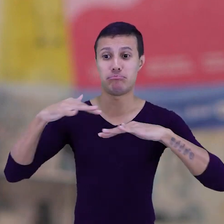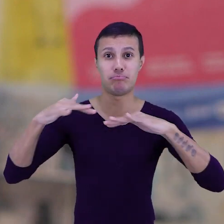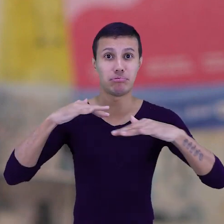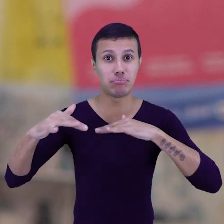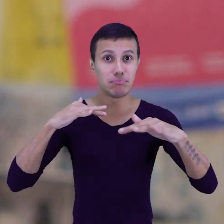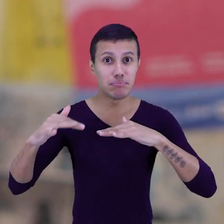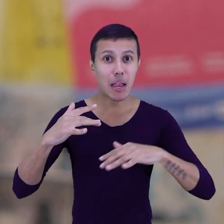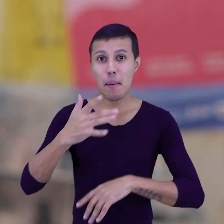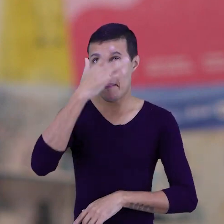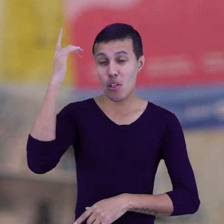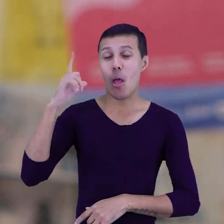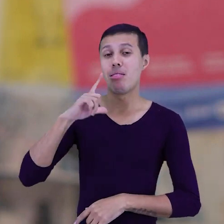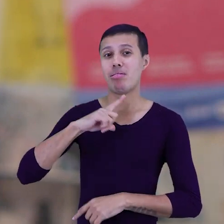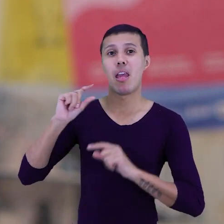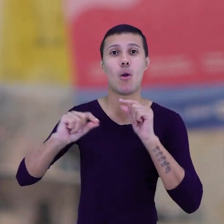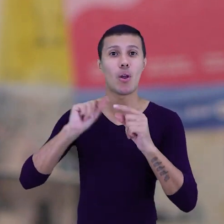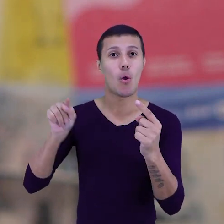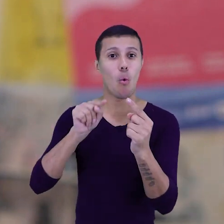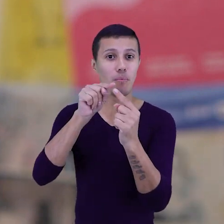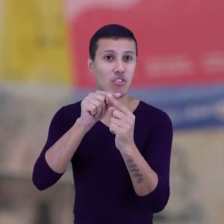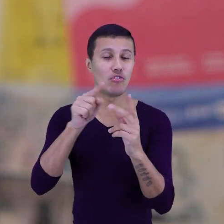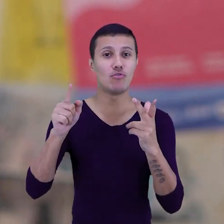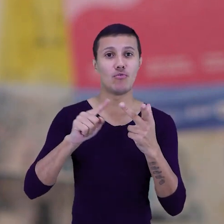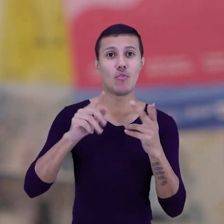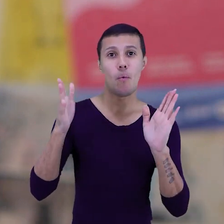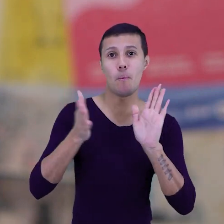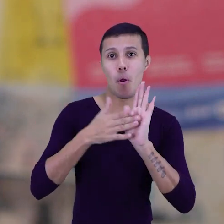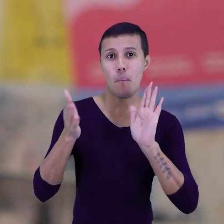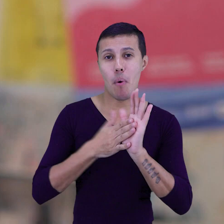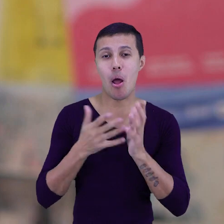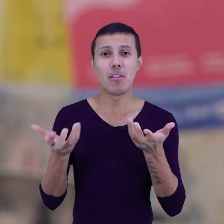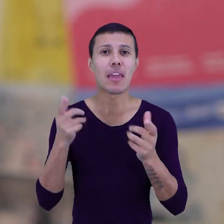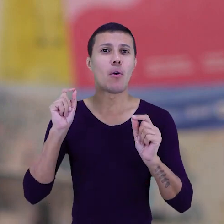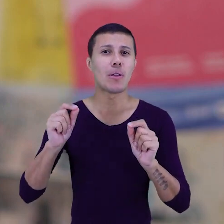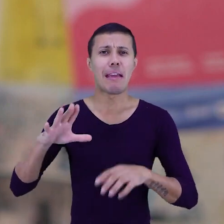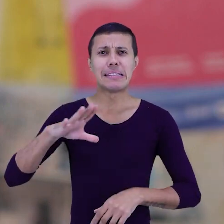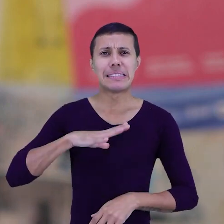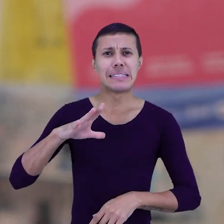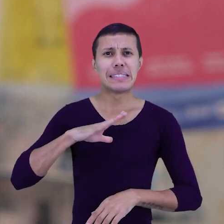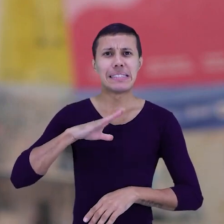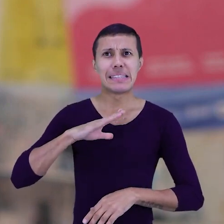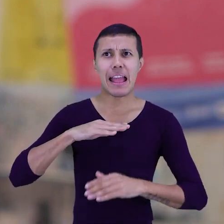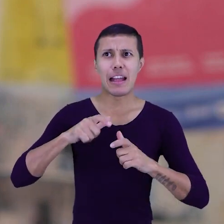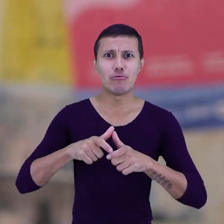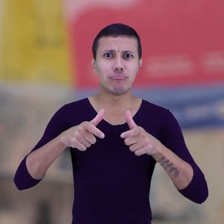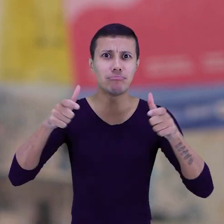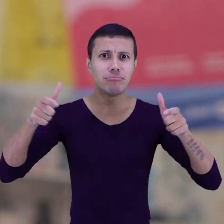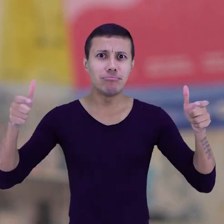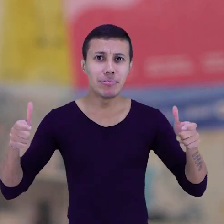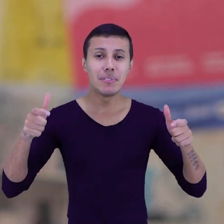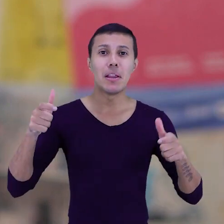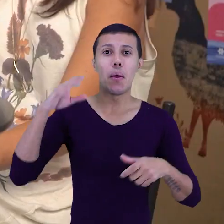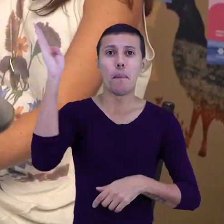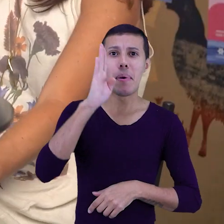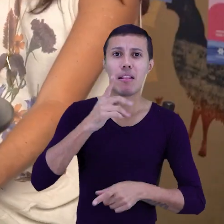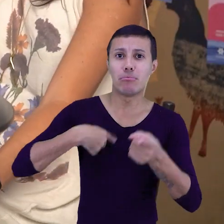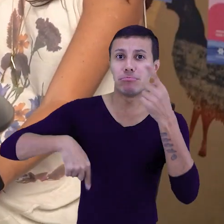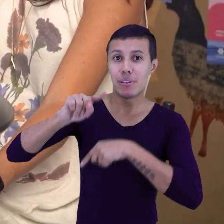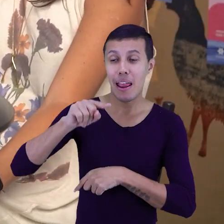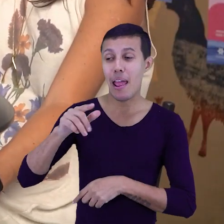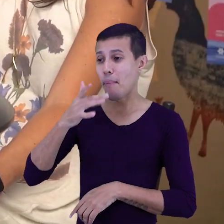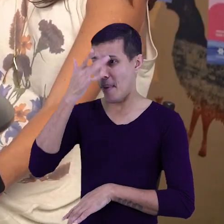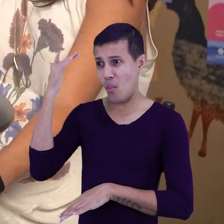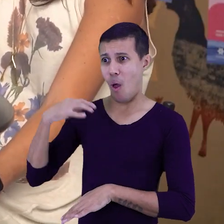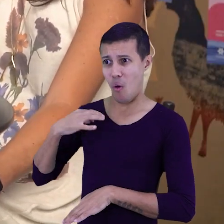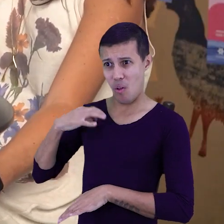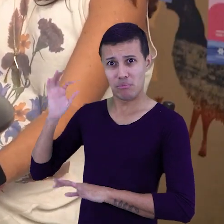a se movimentar, são pessoas com propósito, são pessoas que querem ver a sua cidade se desenvolver, o país se desenvolver também. Esses são os